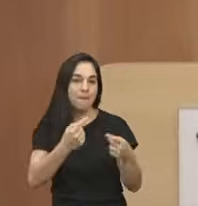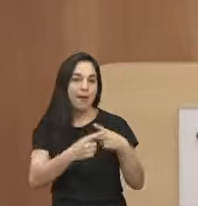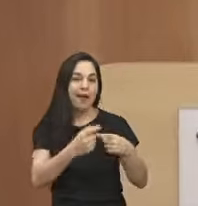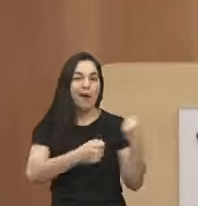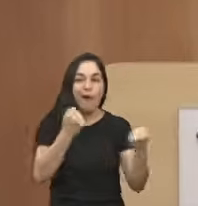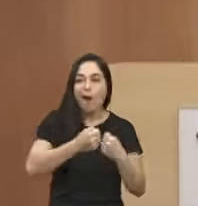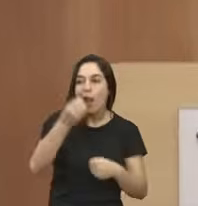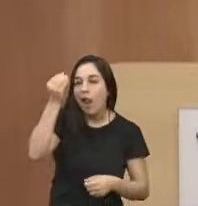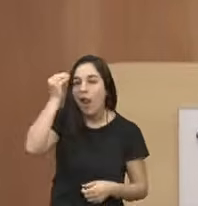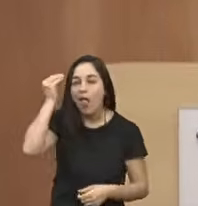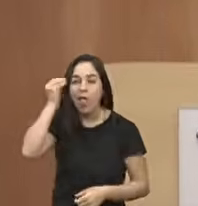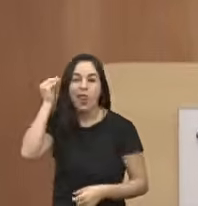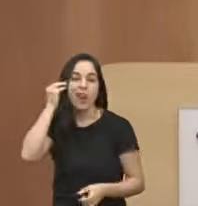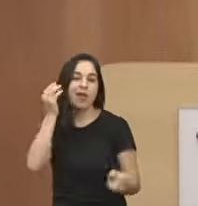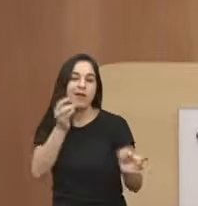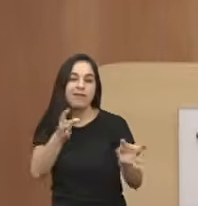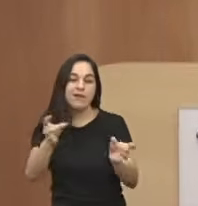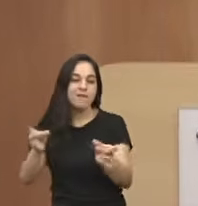lote.